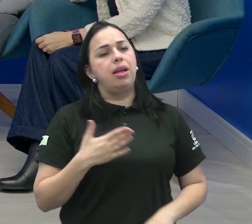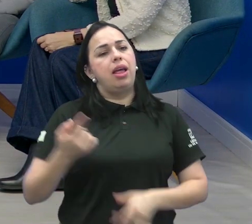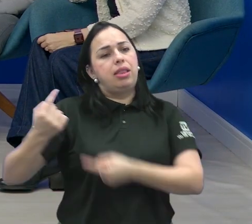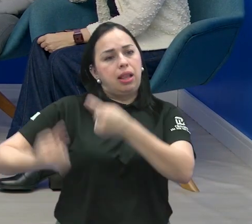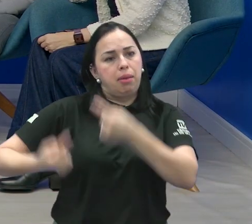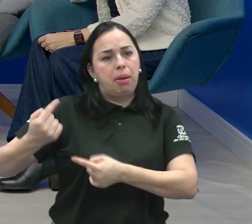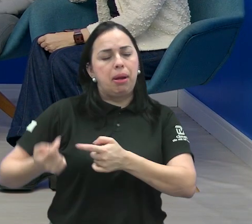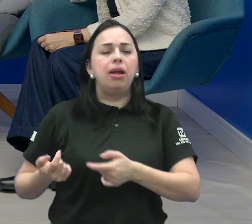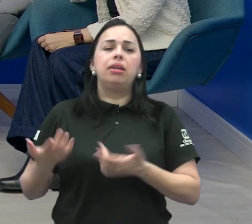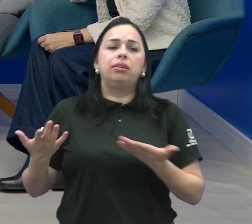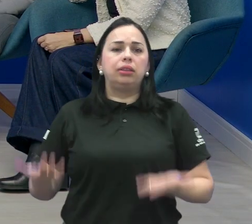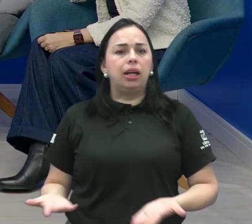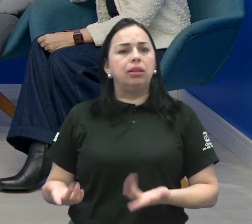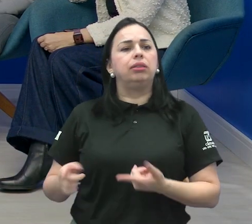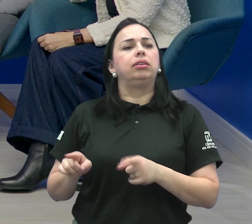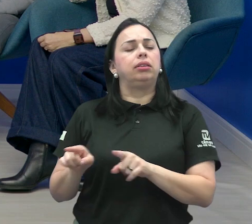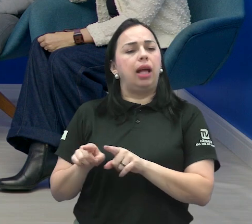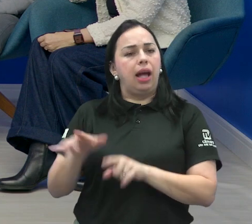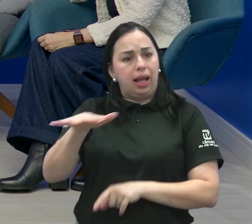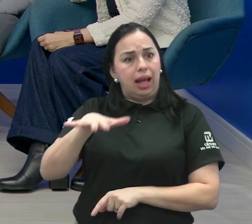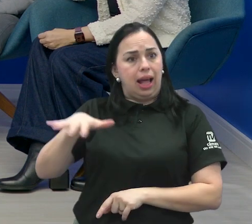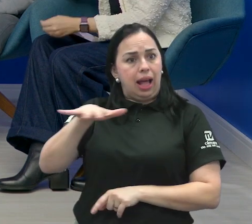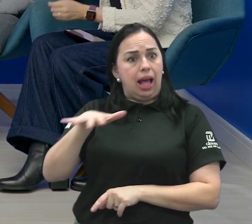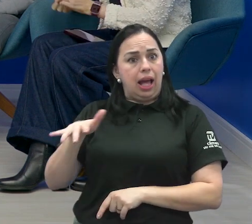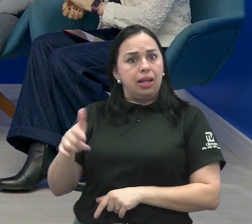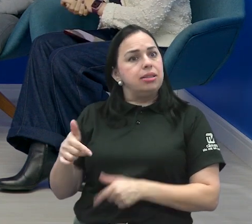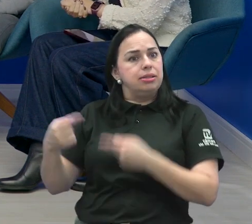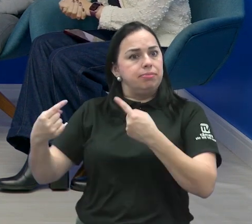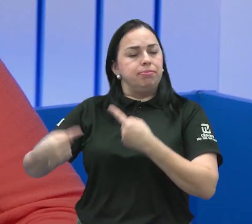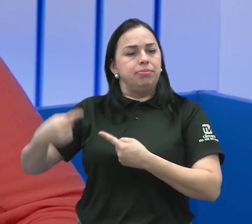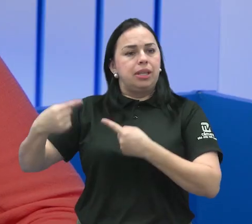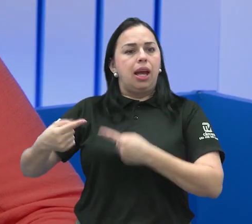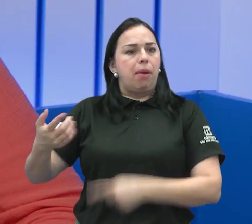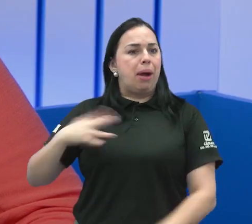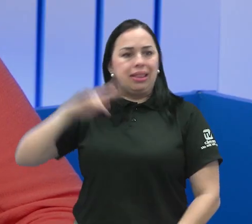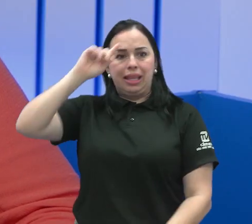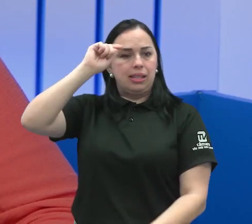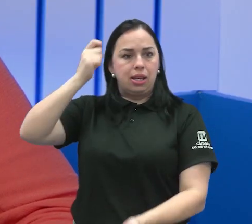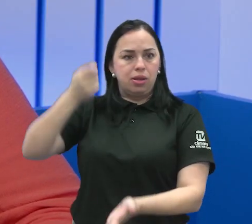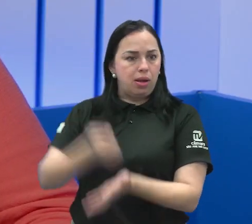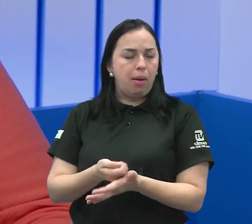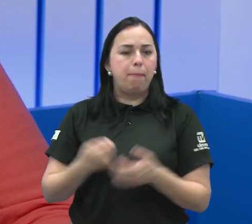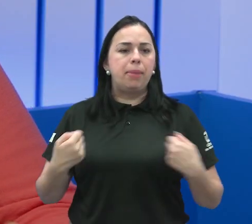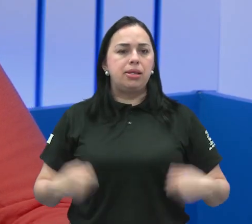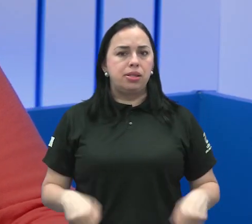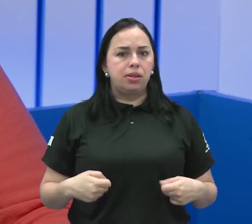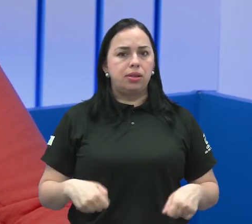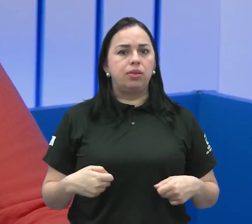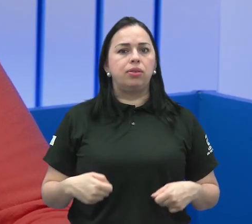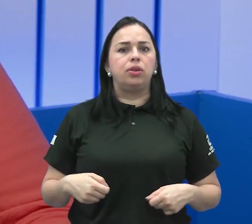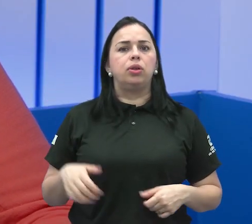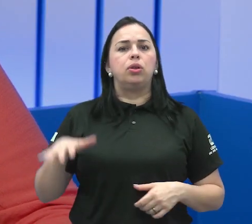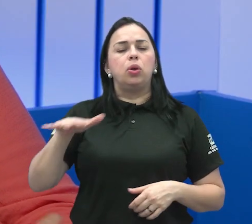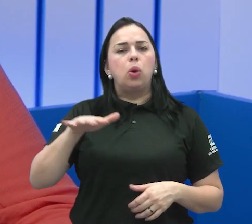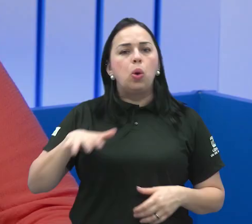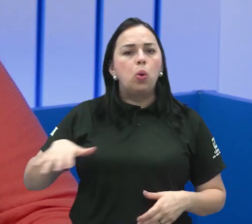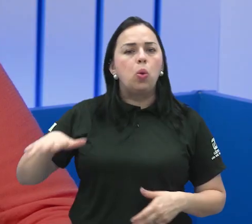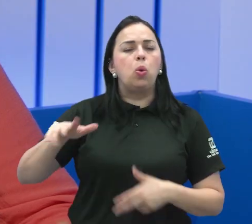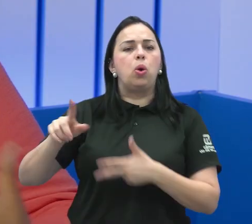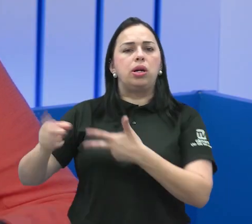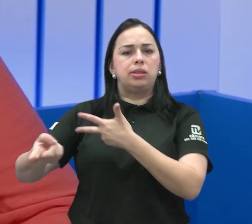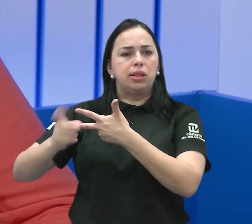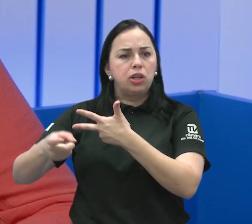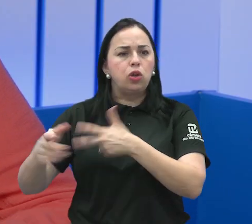política e de postura política também institucional, né? Acho que isso é importante falar. Então, a gente precisa ter um executivo